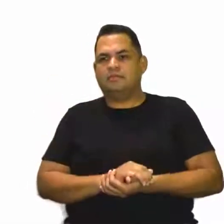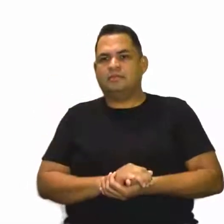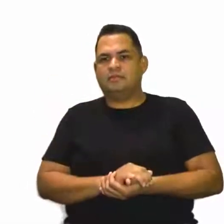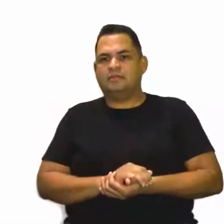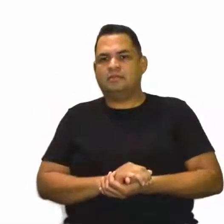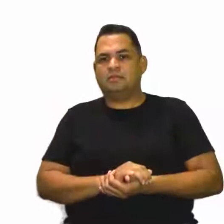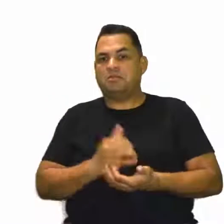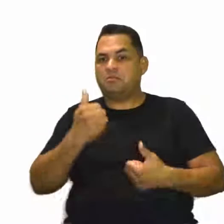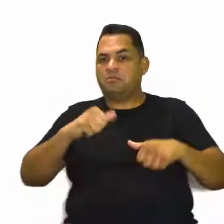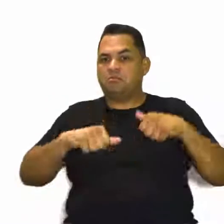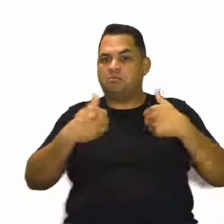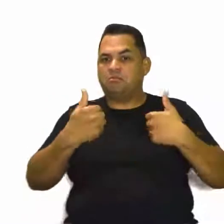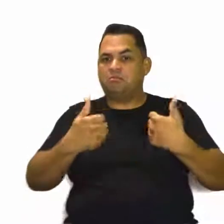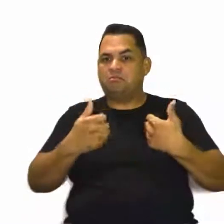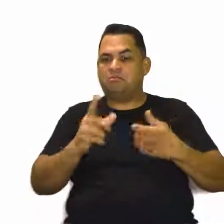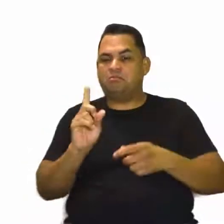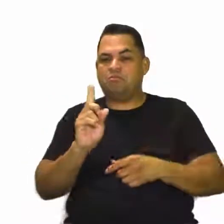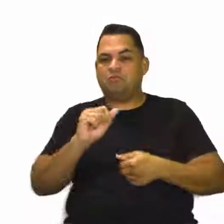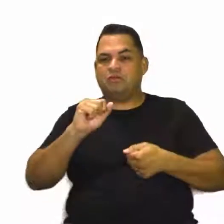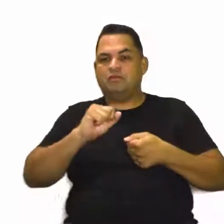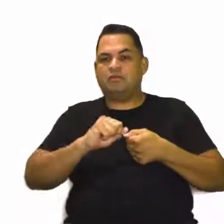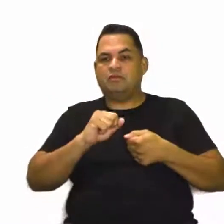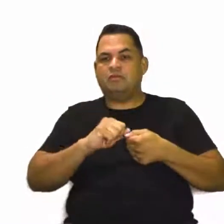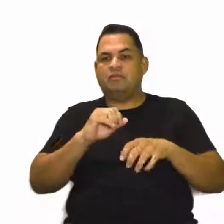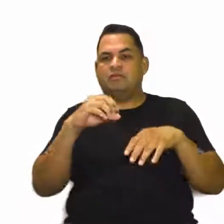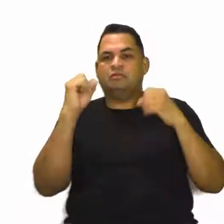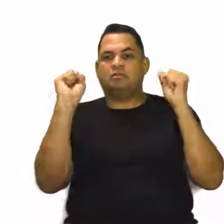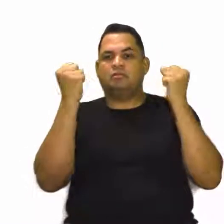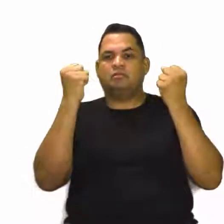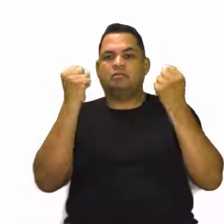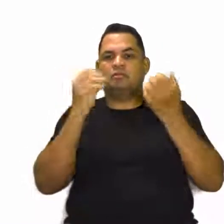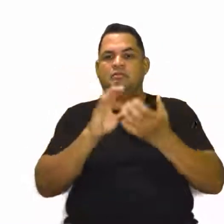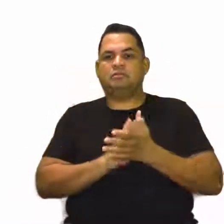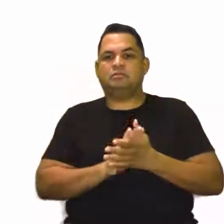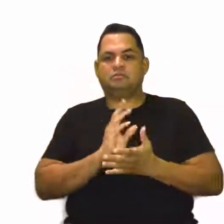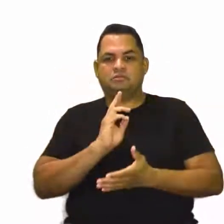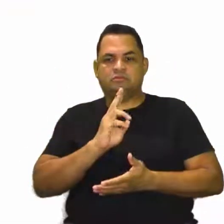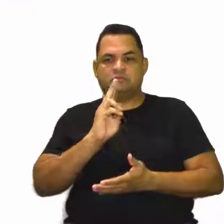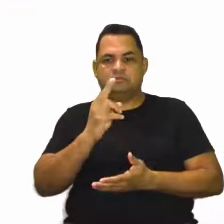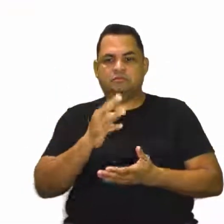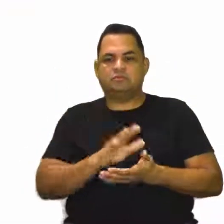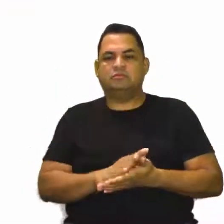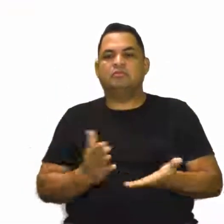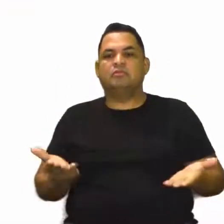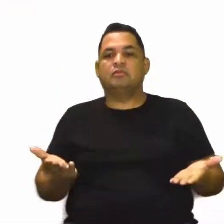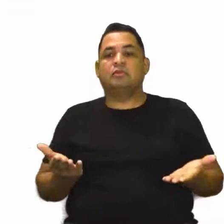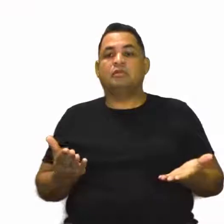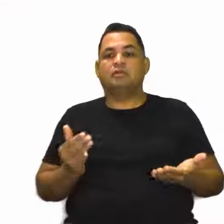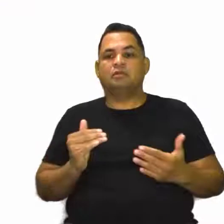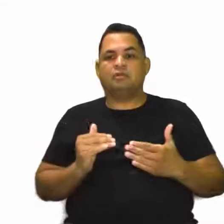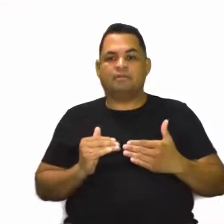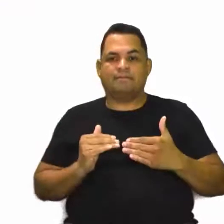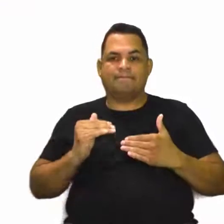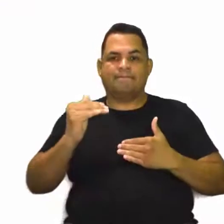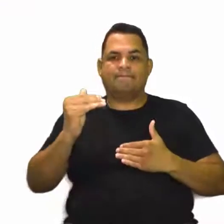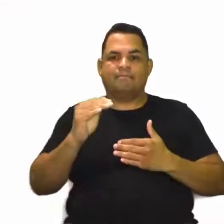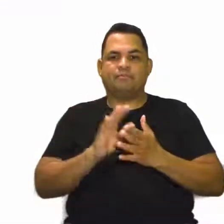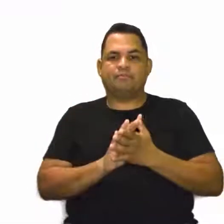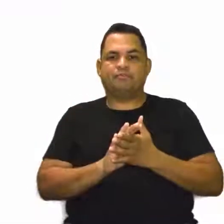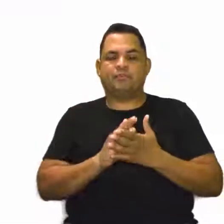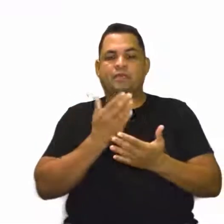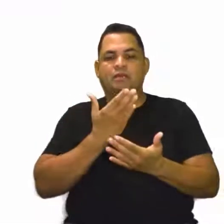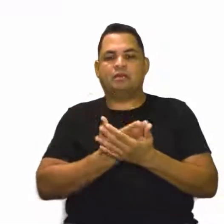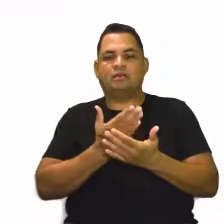foram avaliados por não realizarem práticas de atividades físicas regulares, né? Além das aulas de